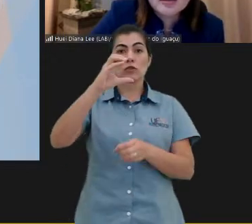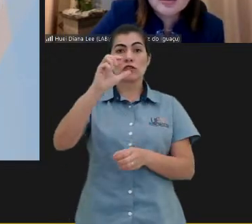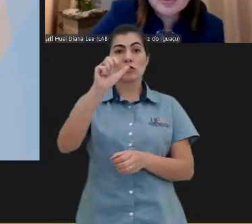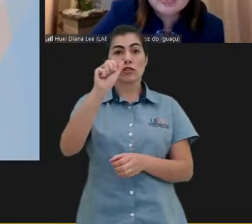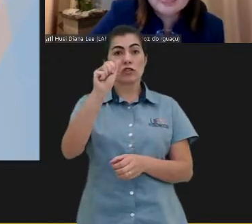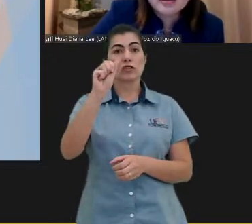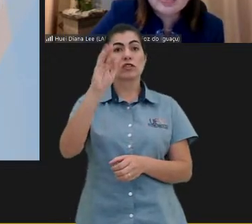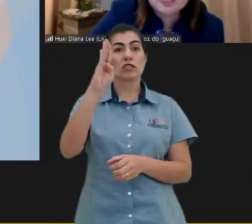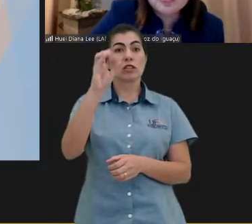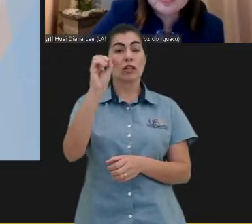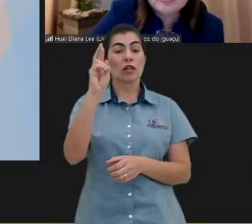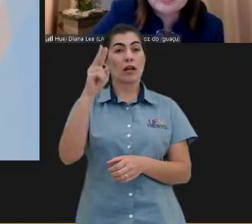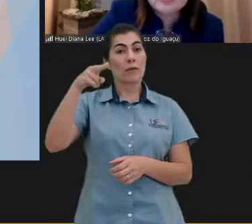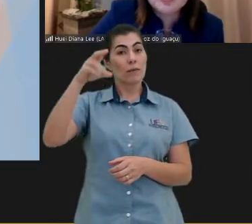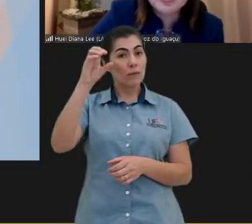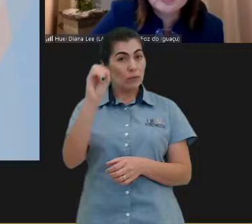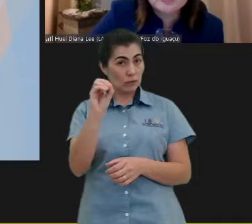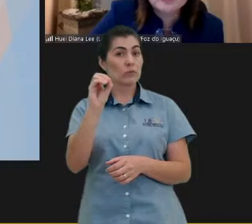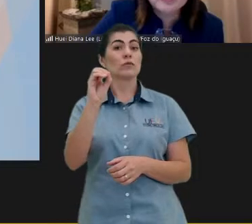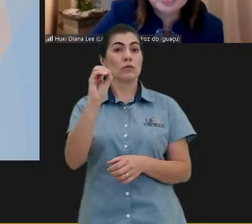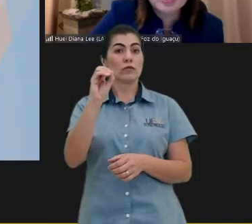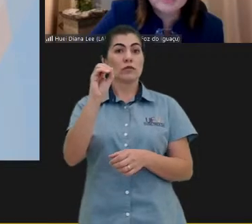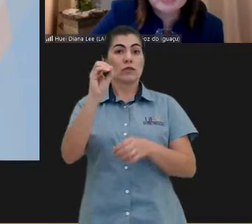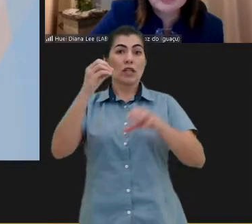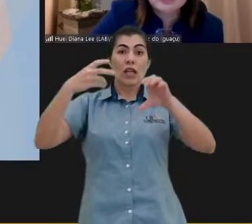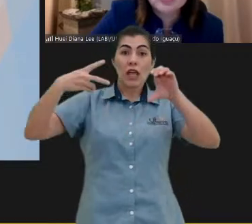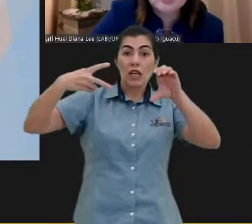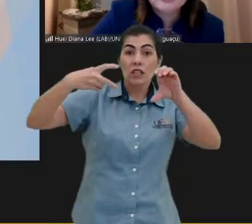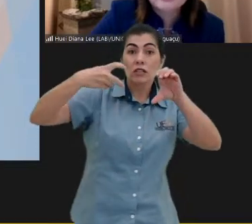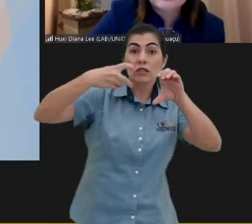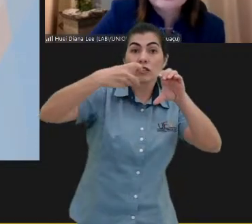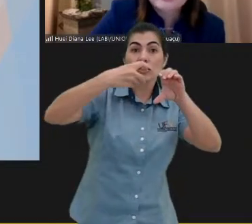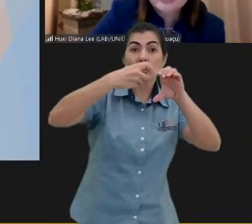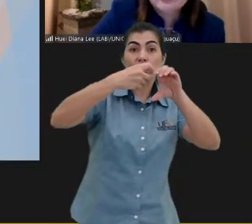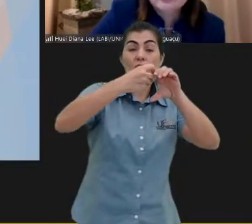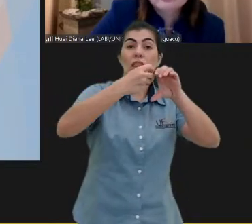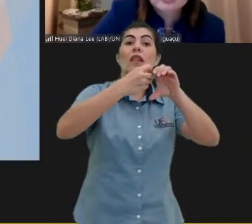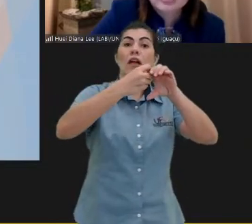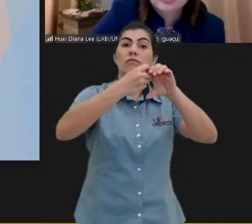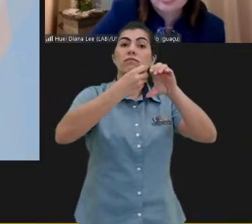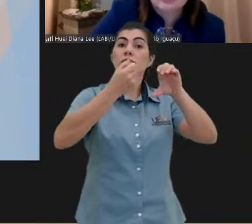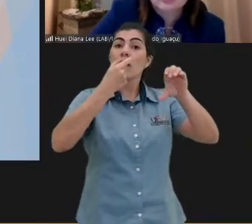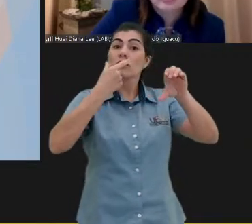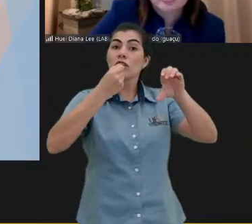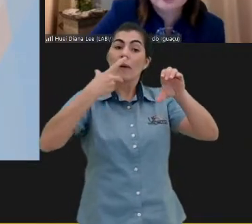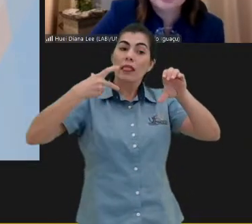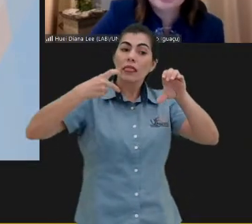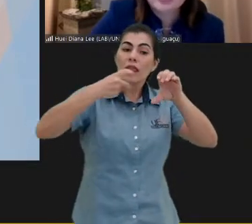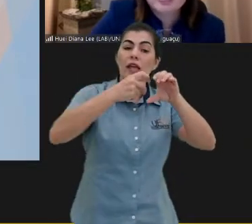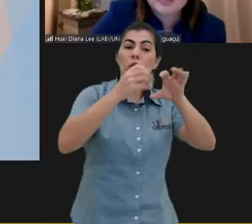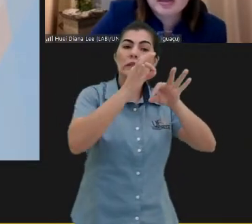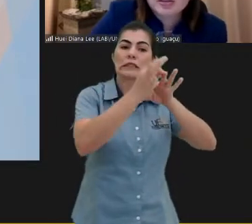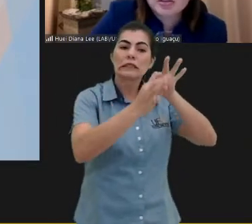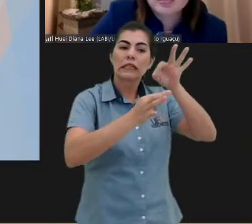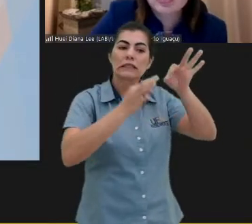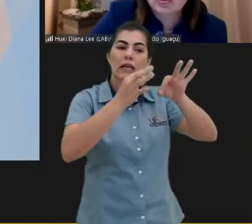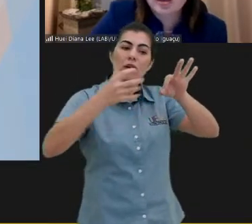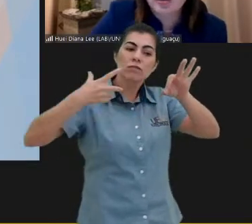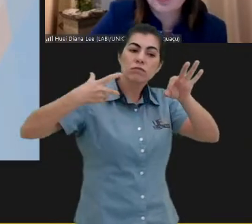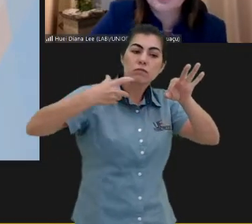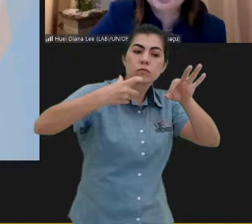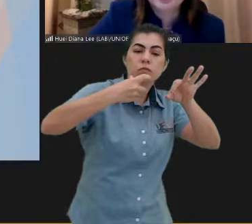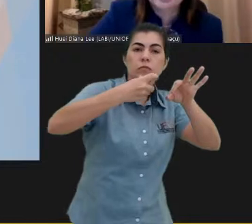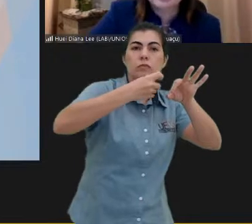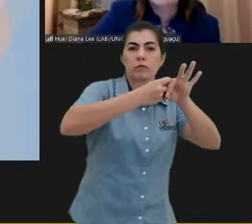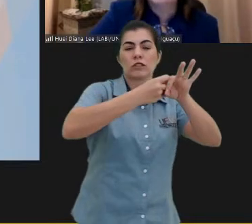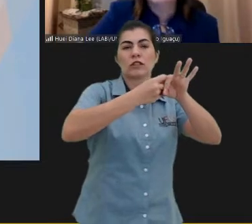permitem injetar substâncias, por exemplo, medicamentos, dentro da célula, quer dizer, diretamente no